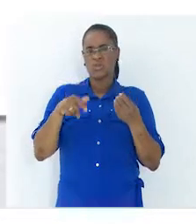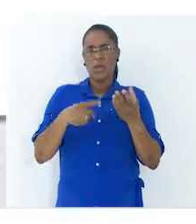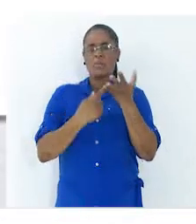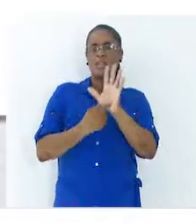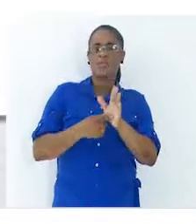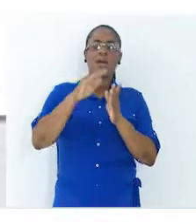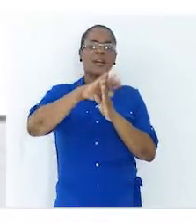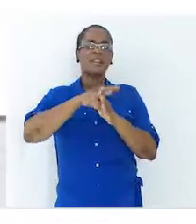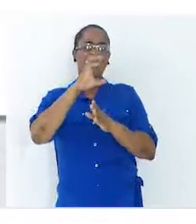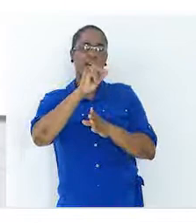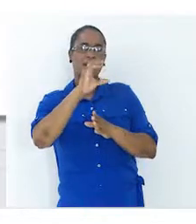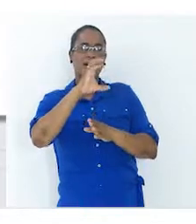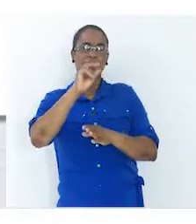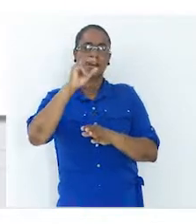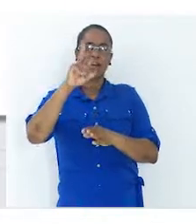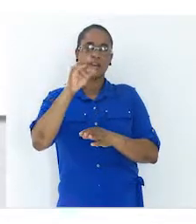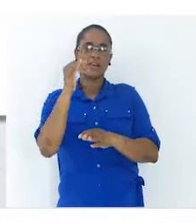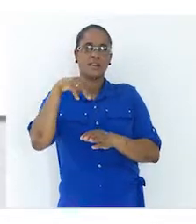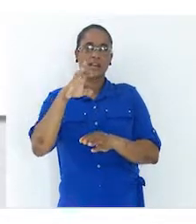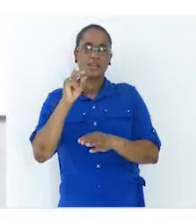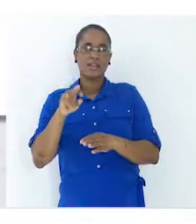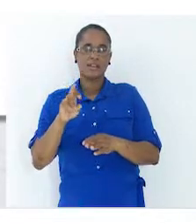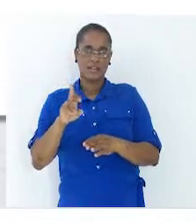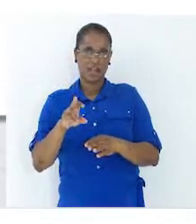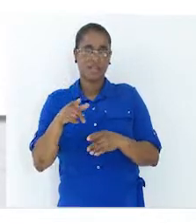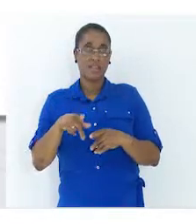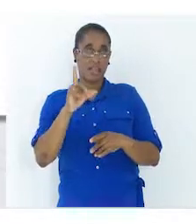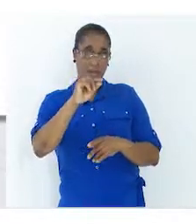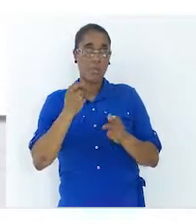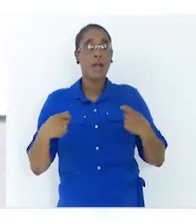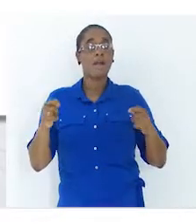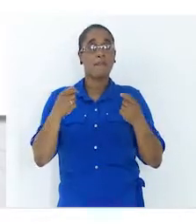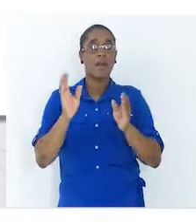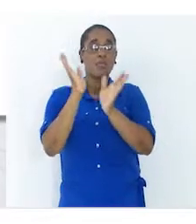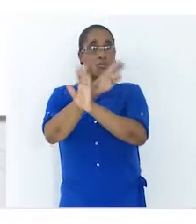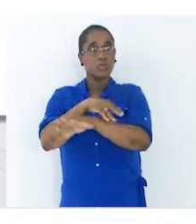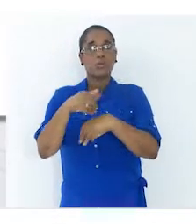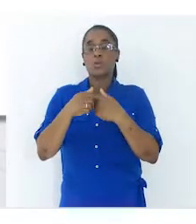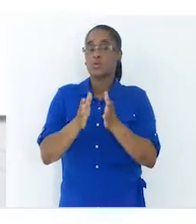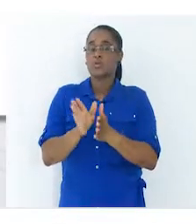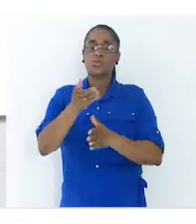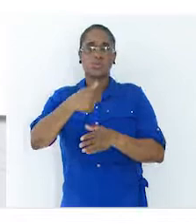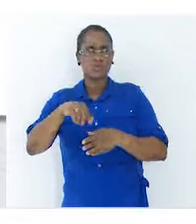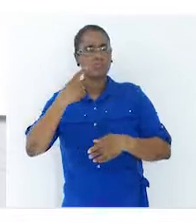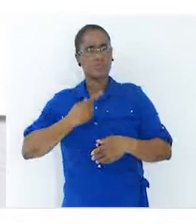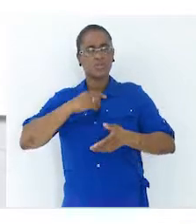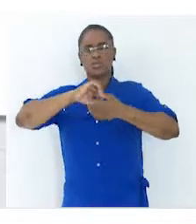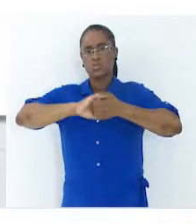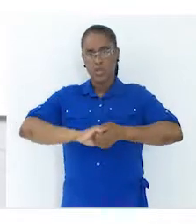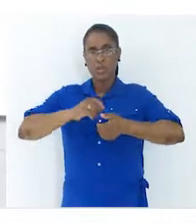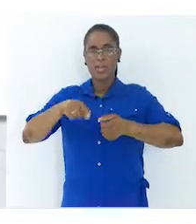tipo também uma campanha publicitária para que todos nós sejamos solidários com essas